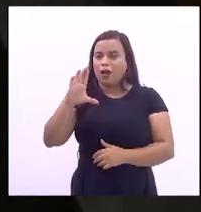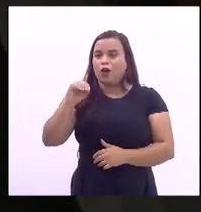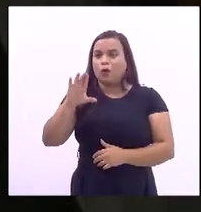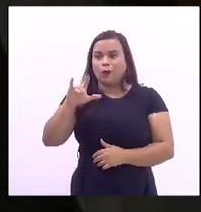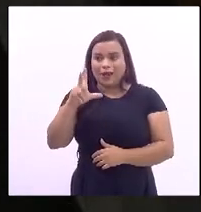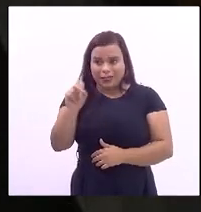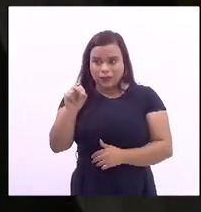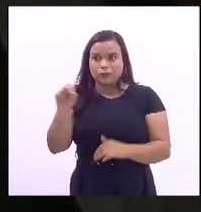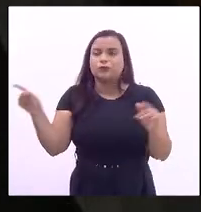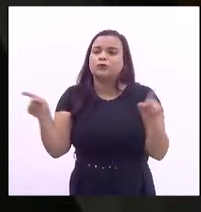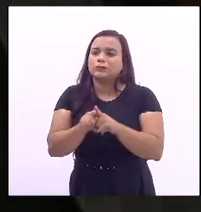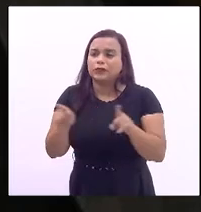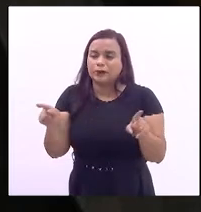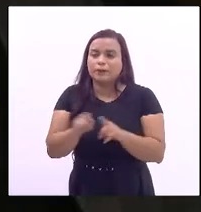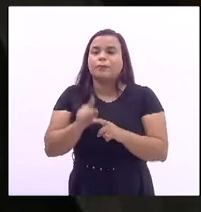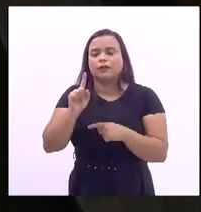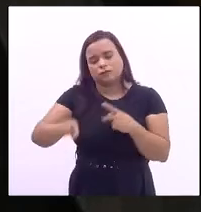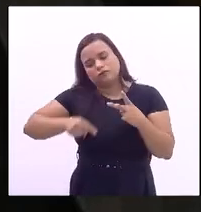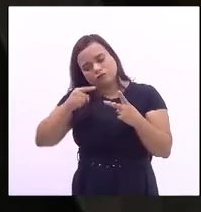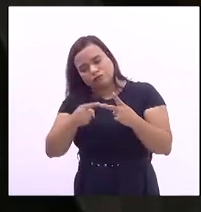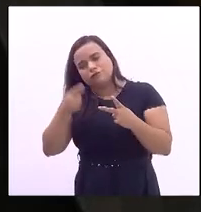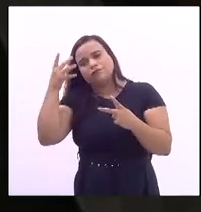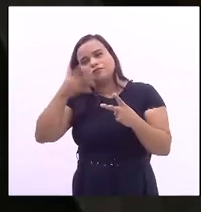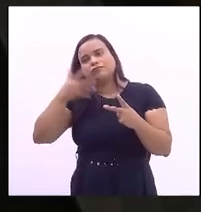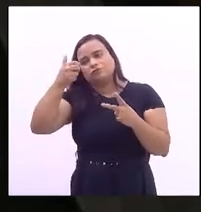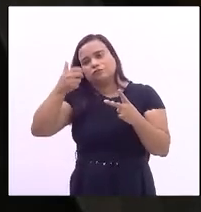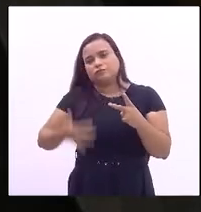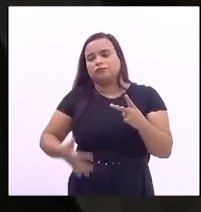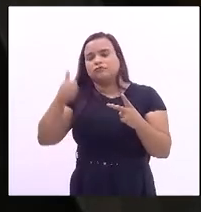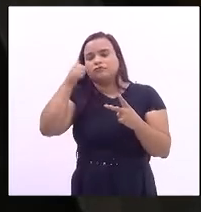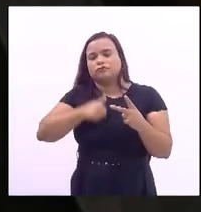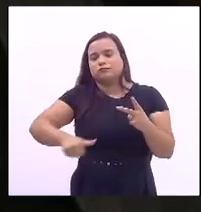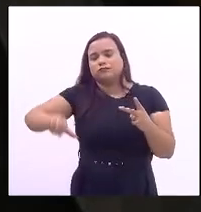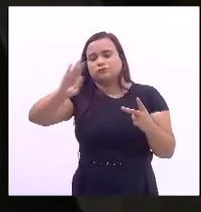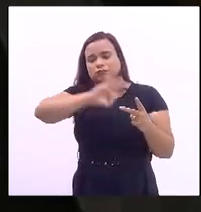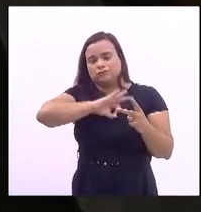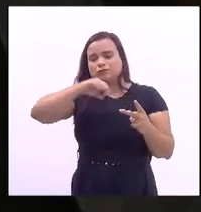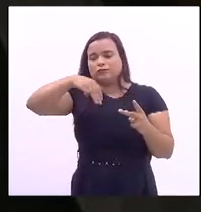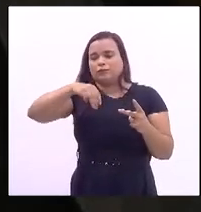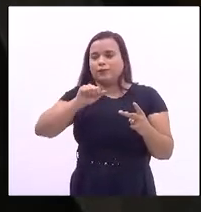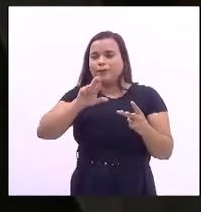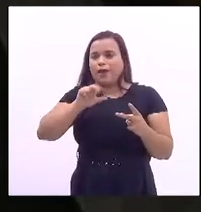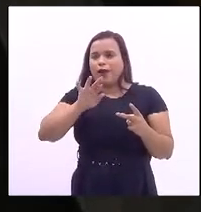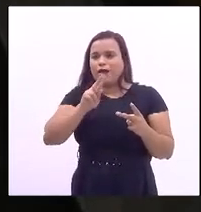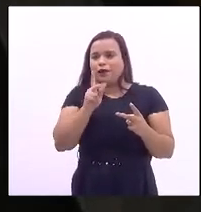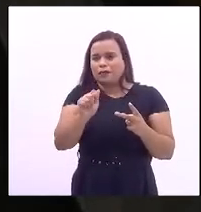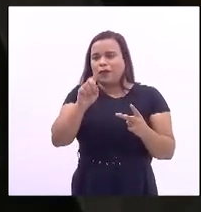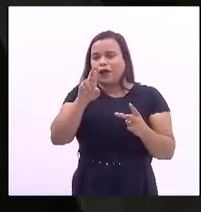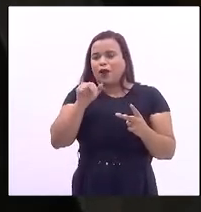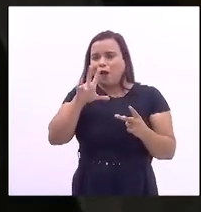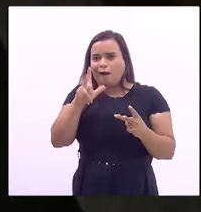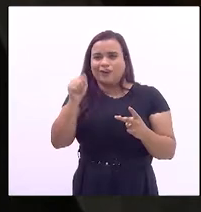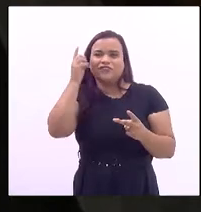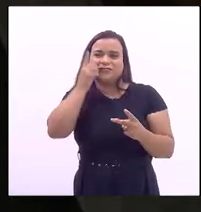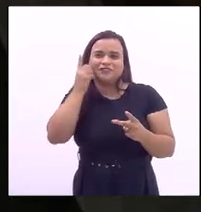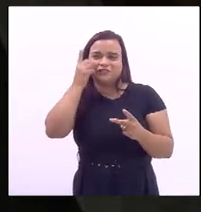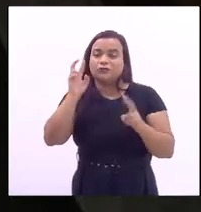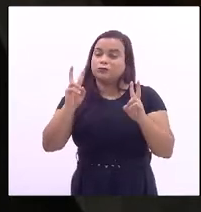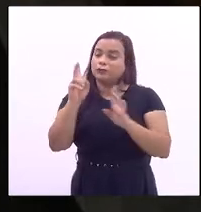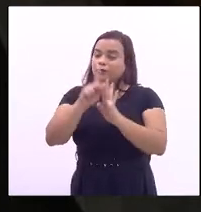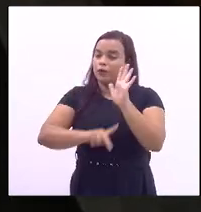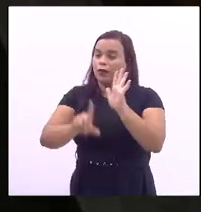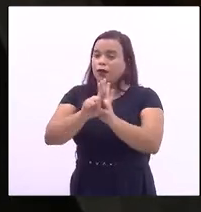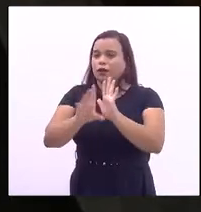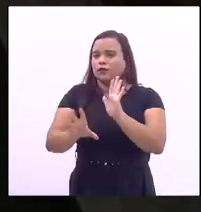e também posteriormente da nossa deputada Martha Rocha sobre o projeto de lei